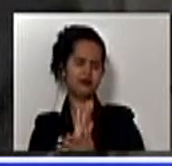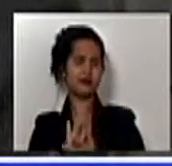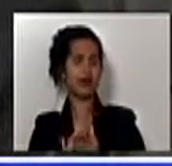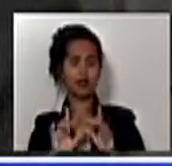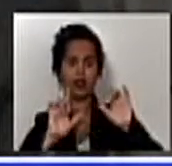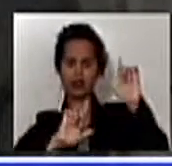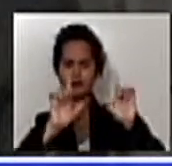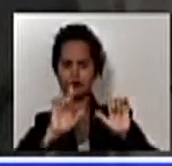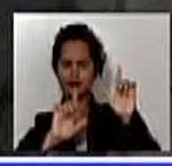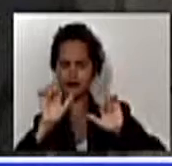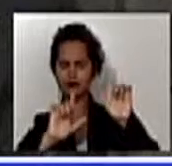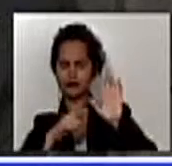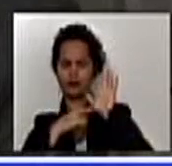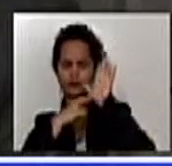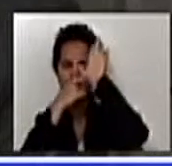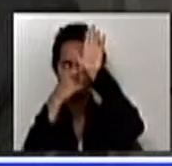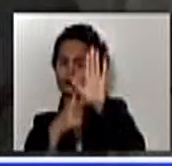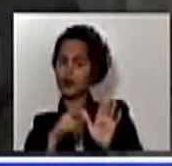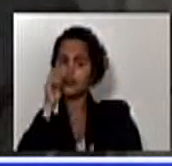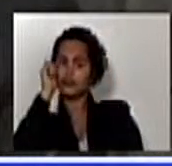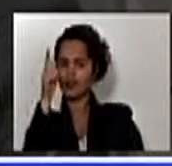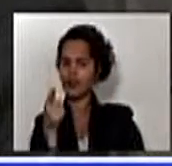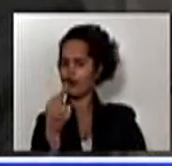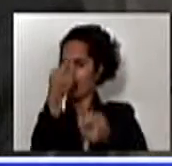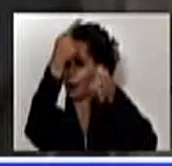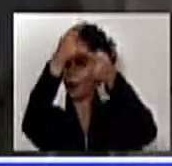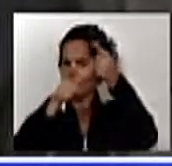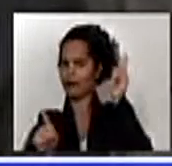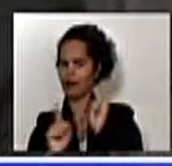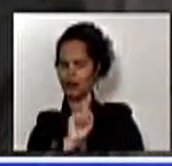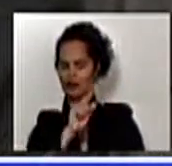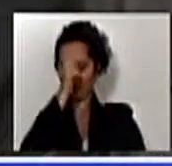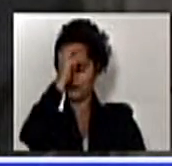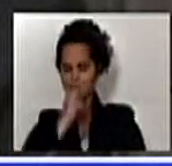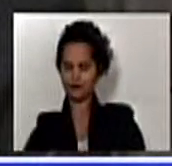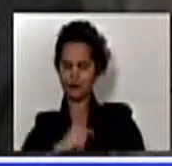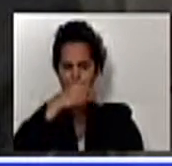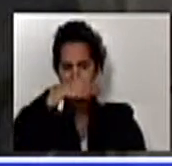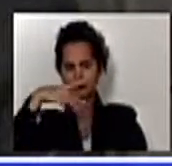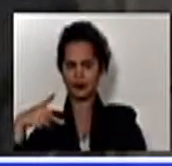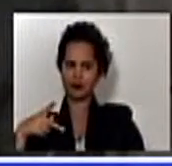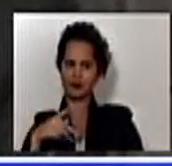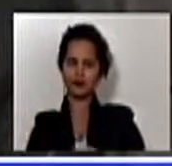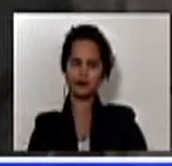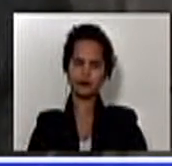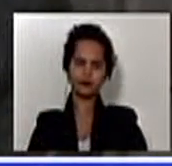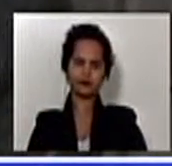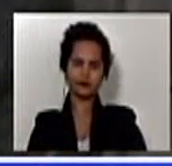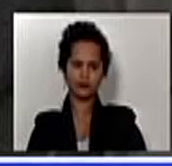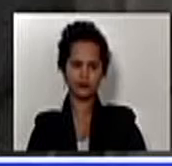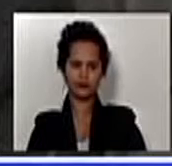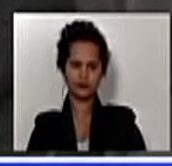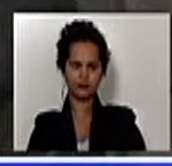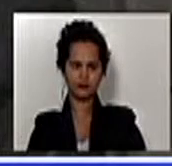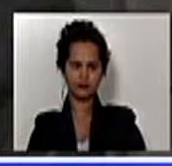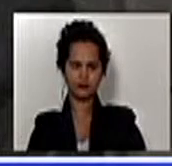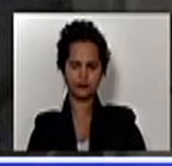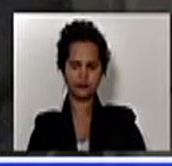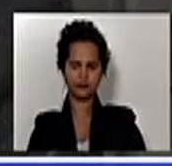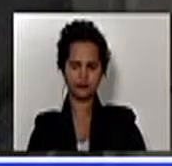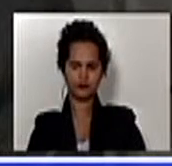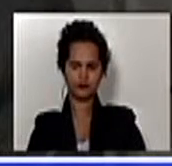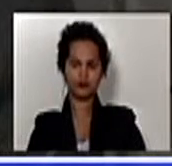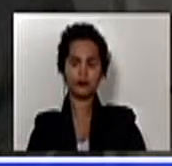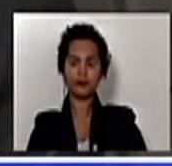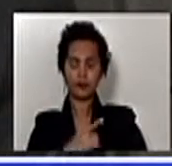pode fomentar uma ideia que não corresponde à realidade. É o maior defensor